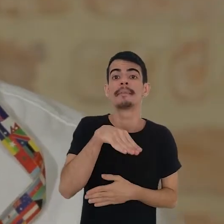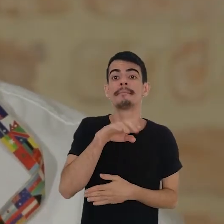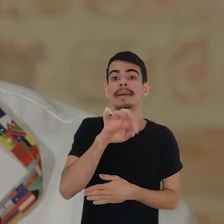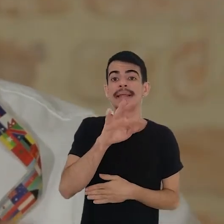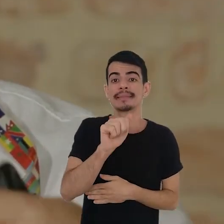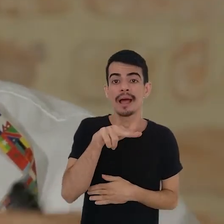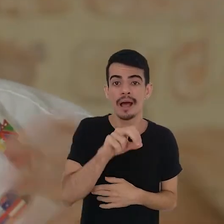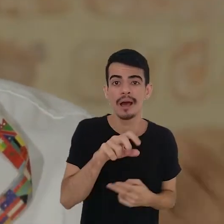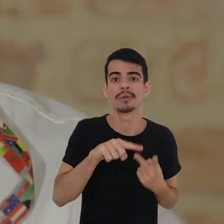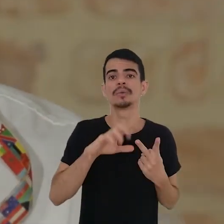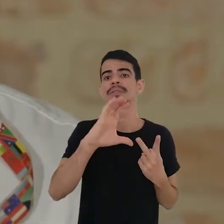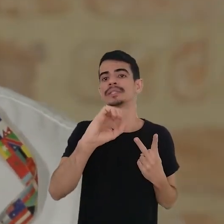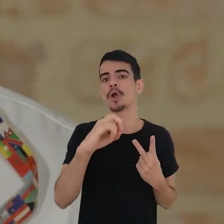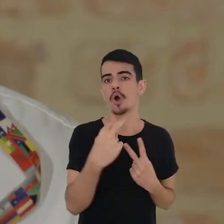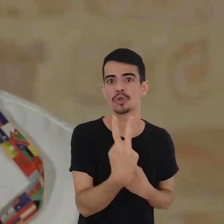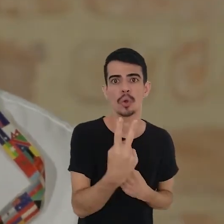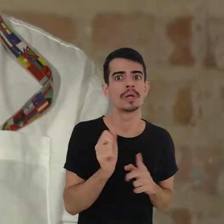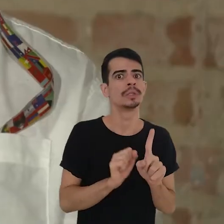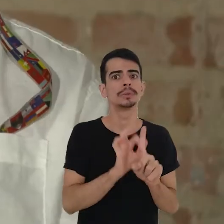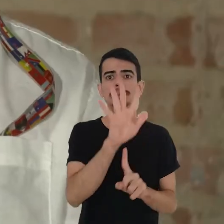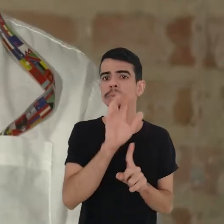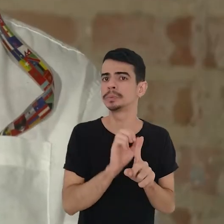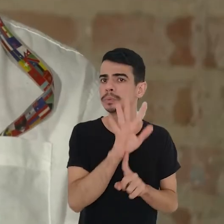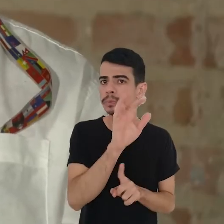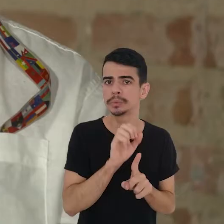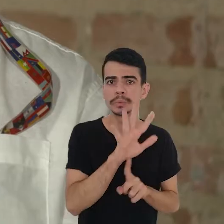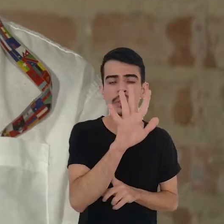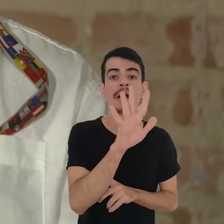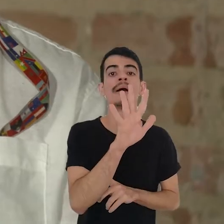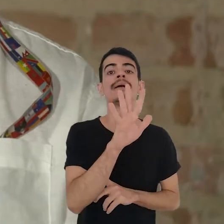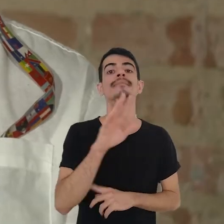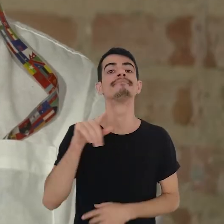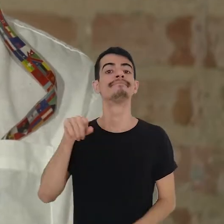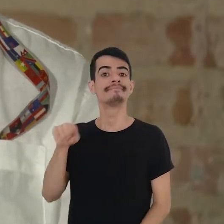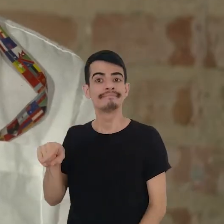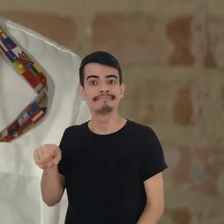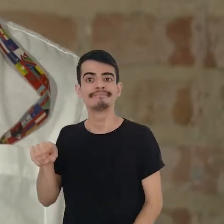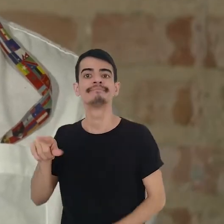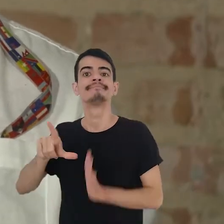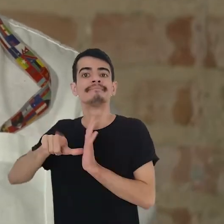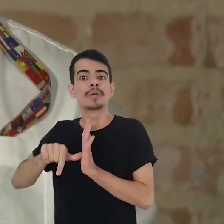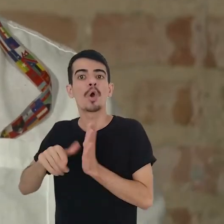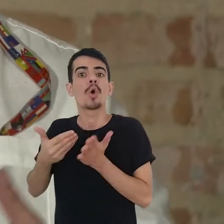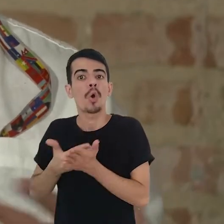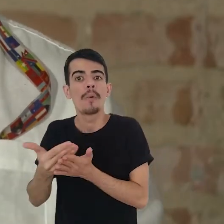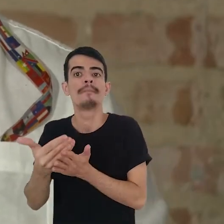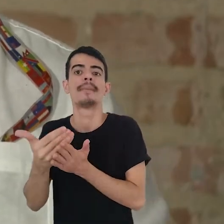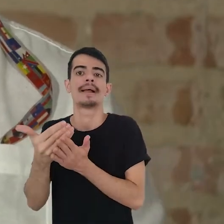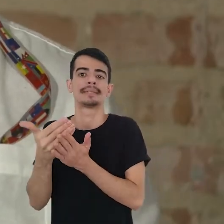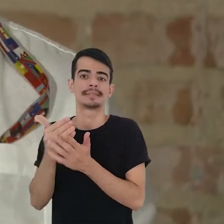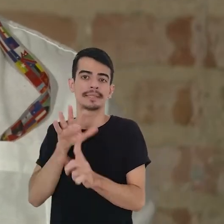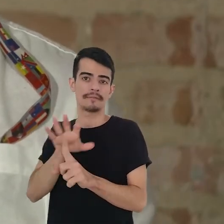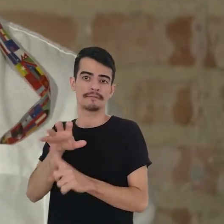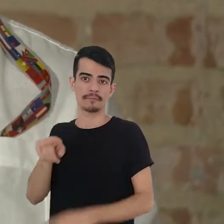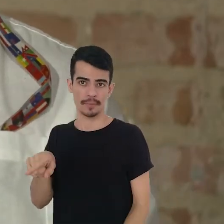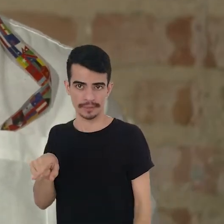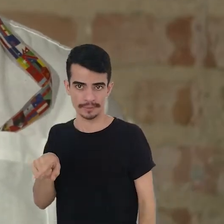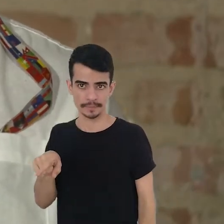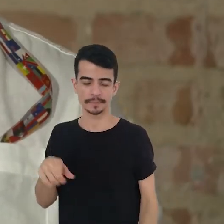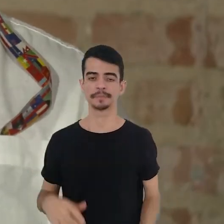crescer significativamente na atmosfera. Hoje, nós nos deparamos com questões do